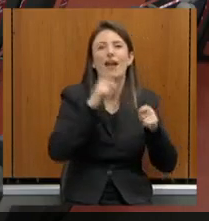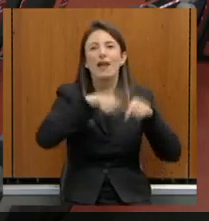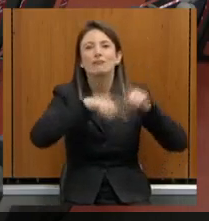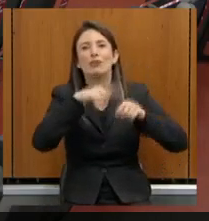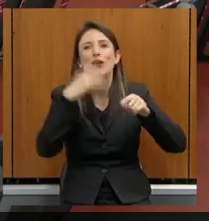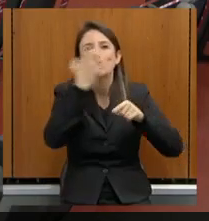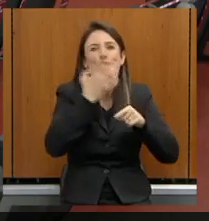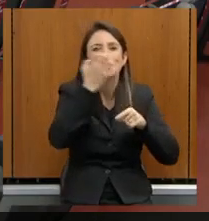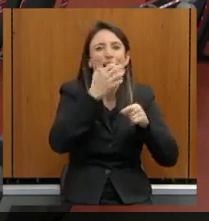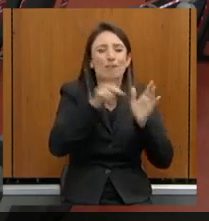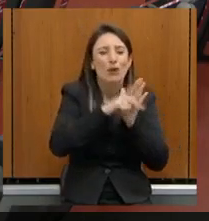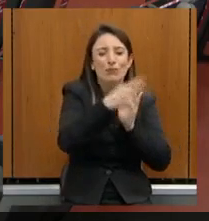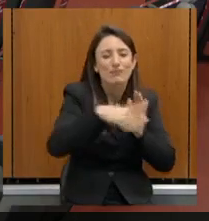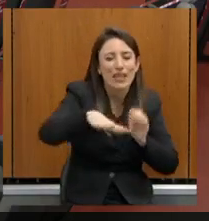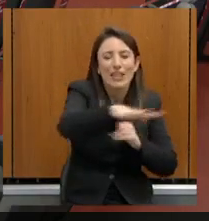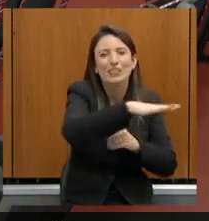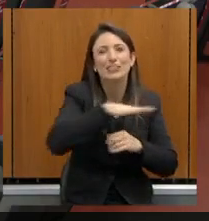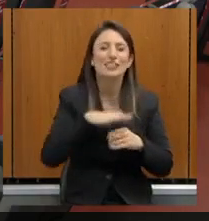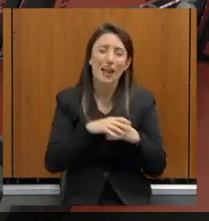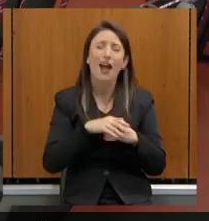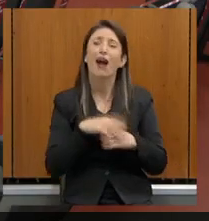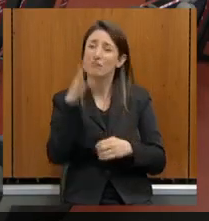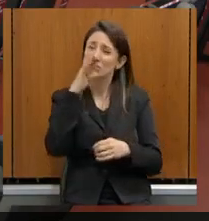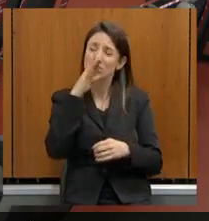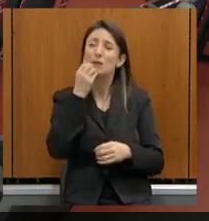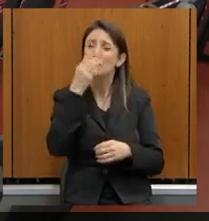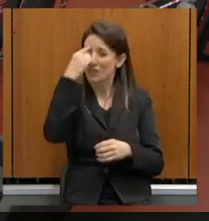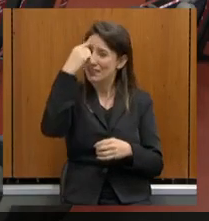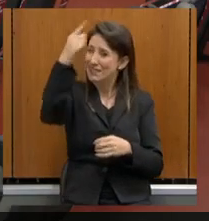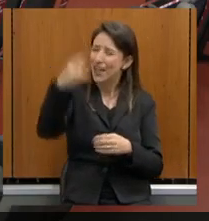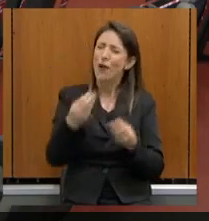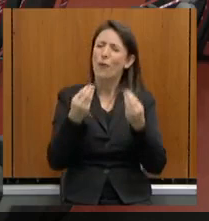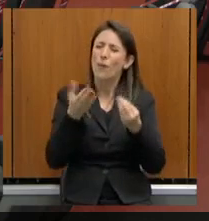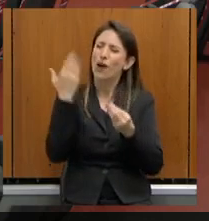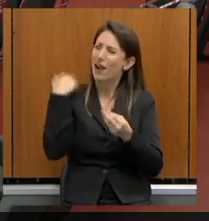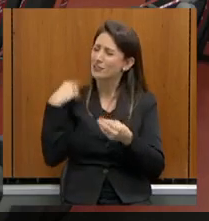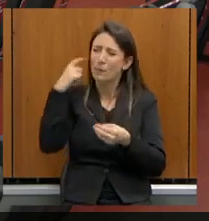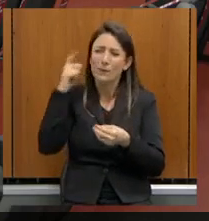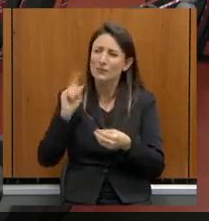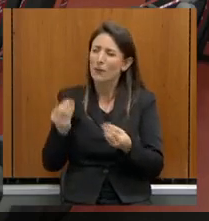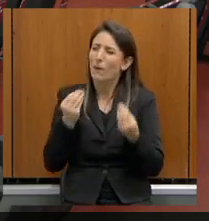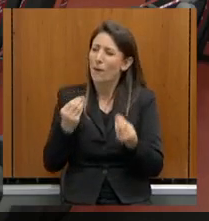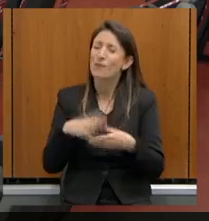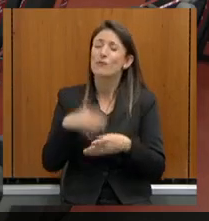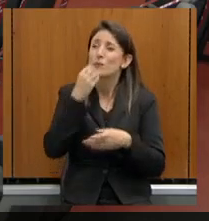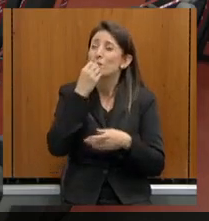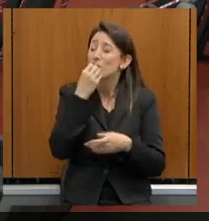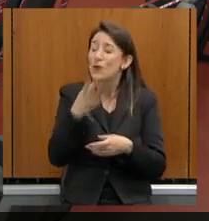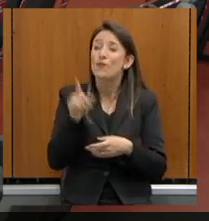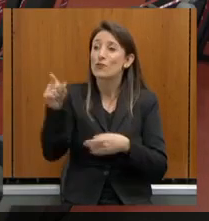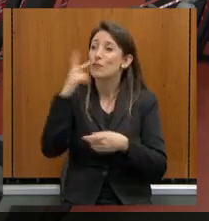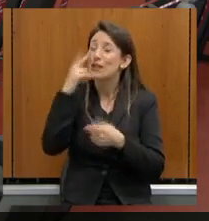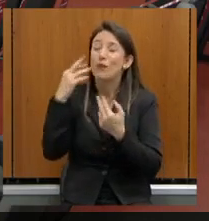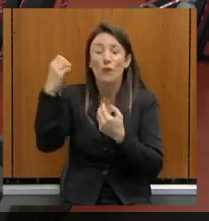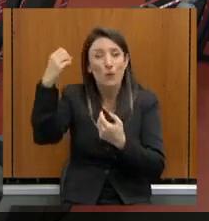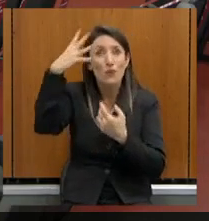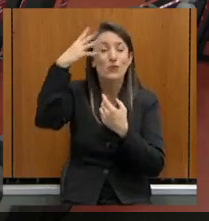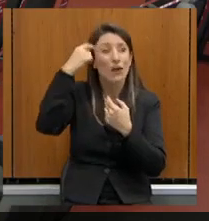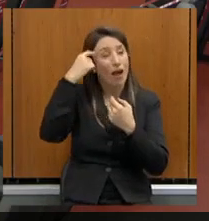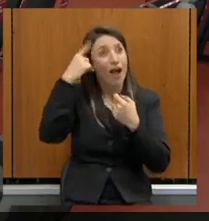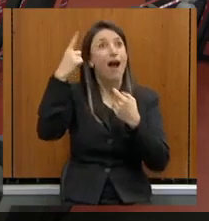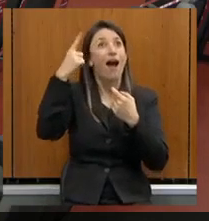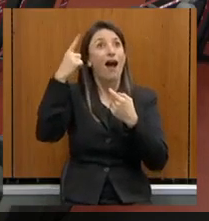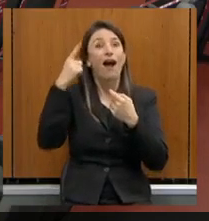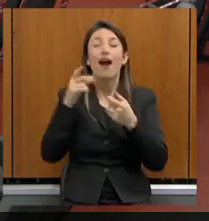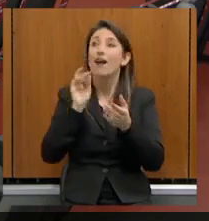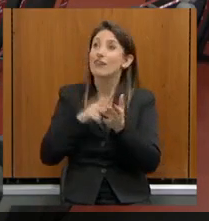não fizemos mas realmente muito obrigado pela ideia me deu uma luz aqui na cabeça de forma a gente